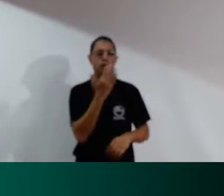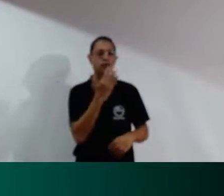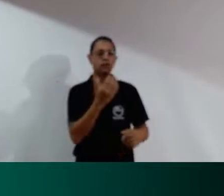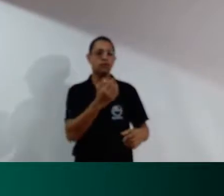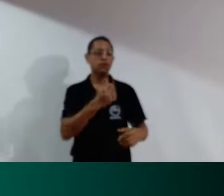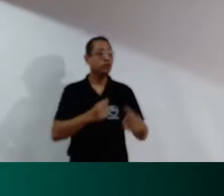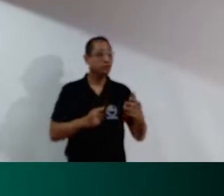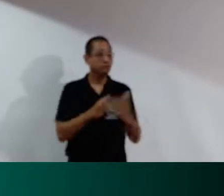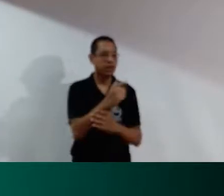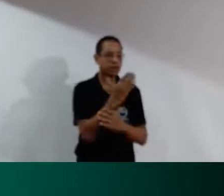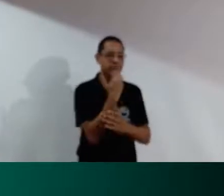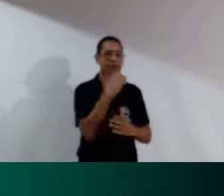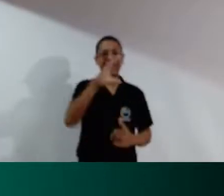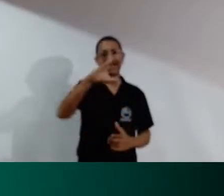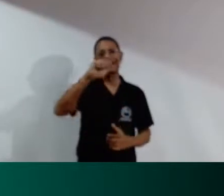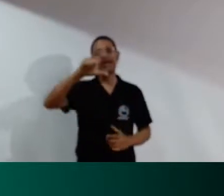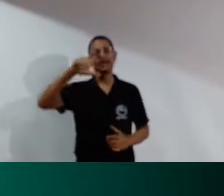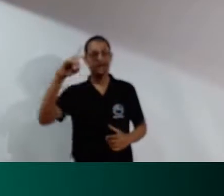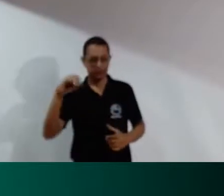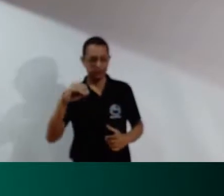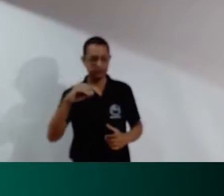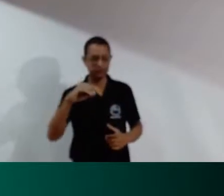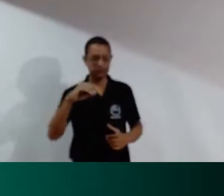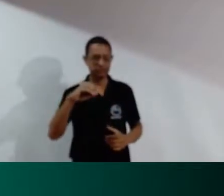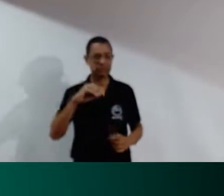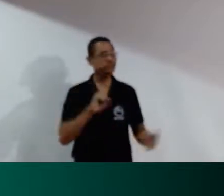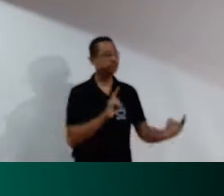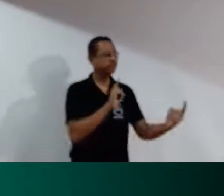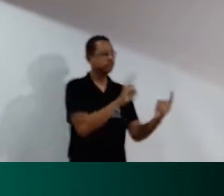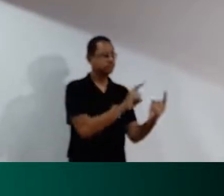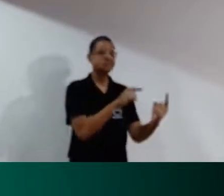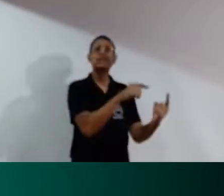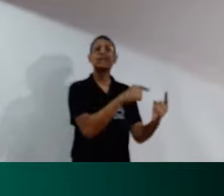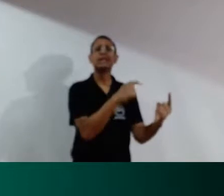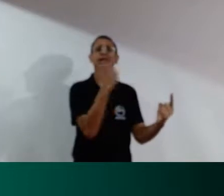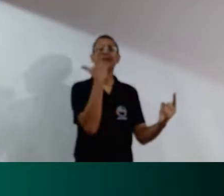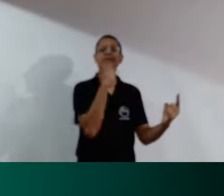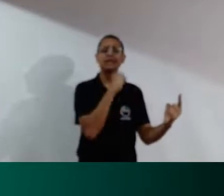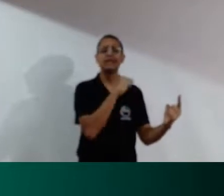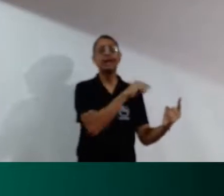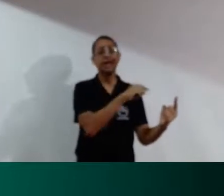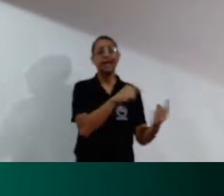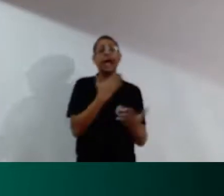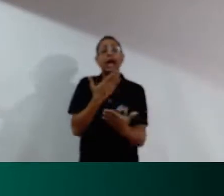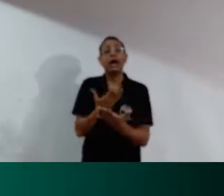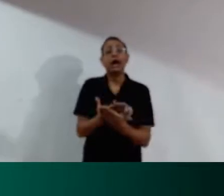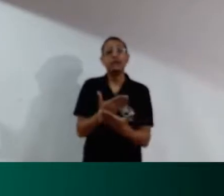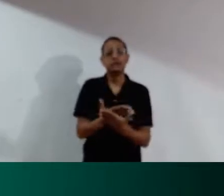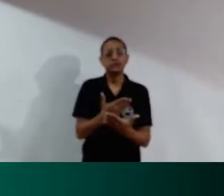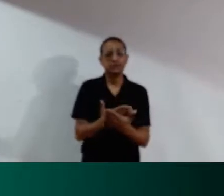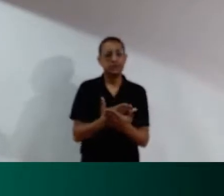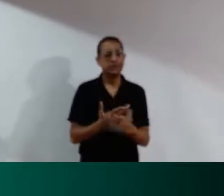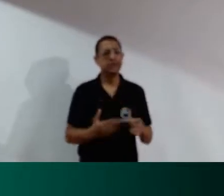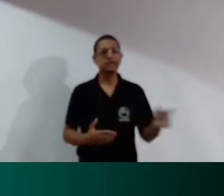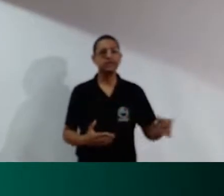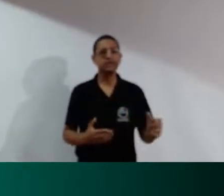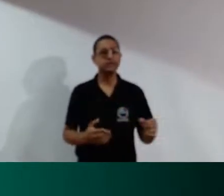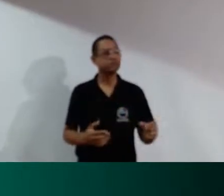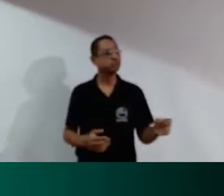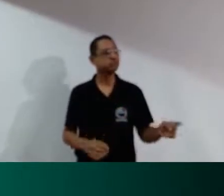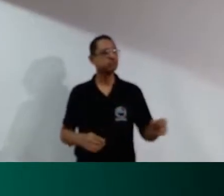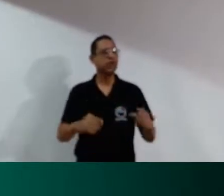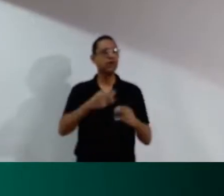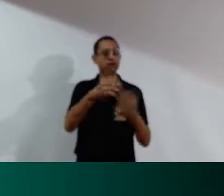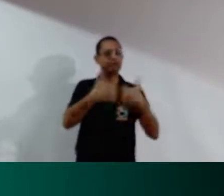na esquina da minha casa e quem me atende é um estudante de teatro do IAS é quando eu falei que quando ele viu as nossas fotos que aproveitou ele